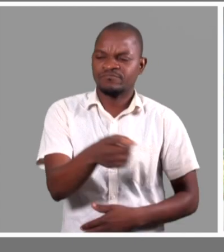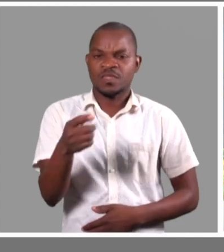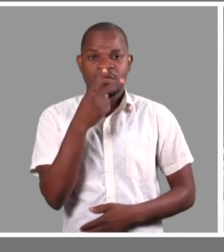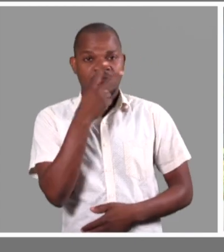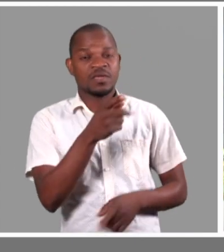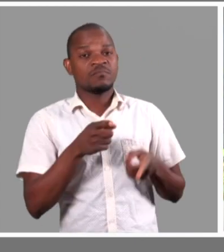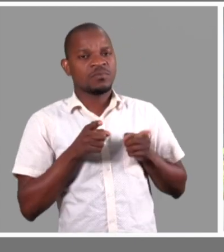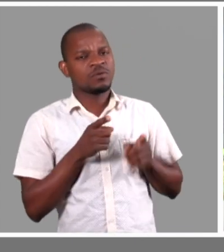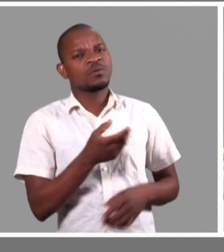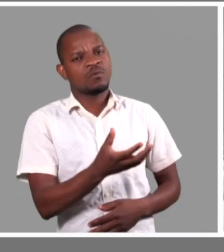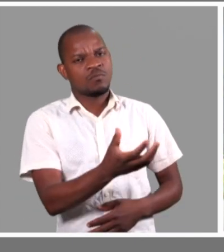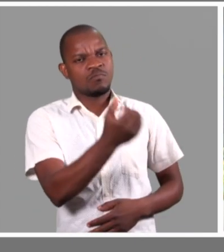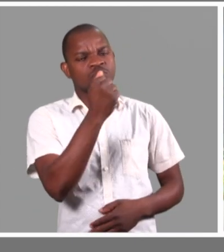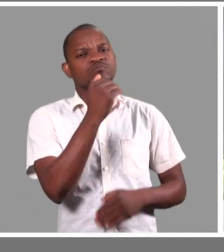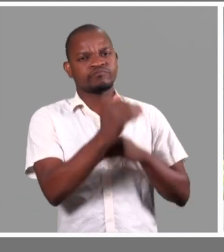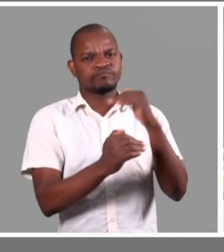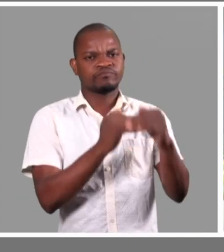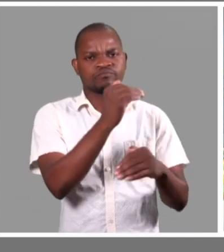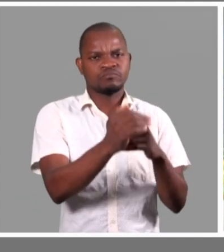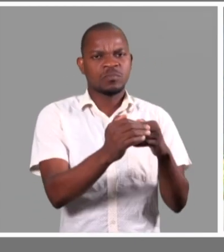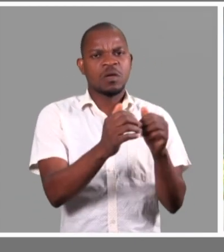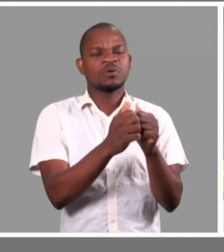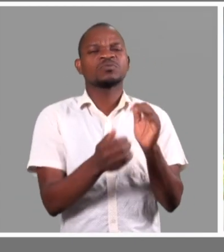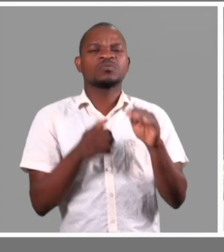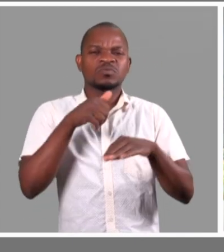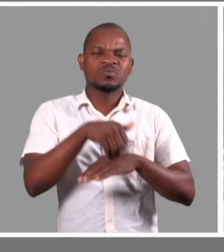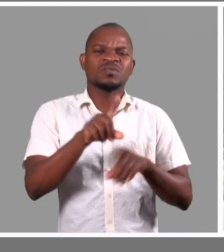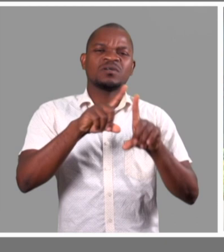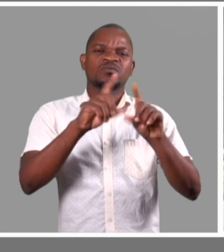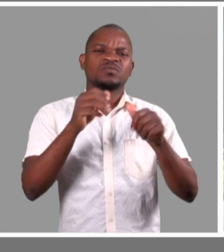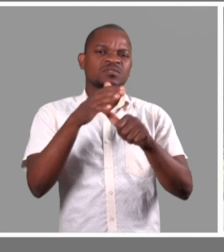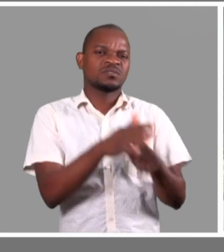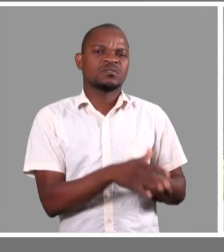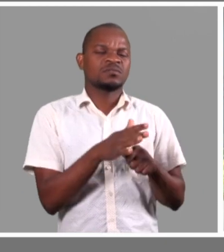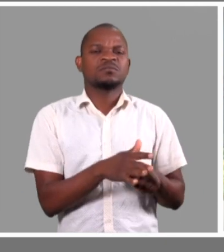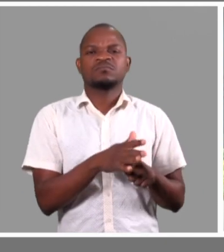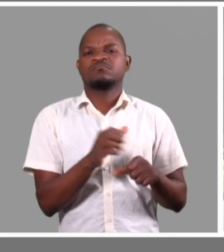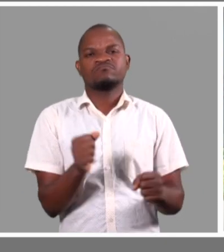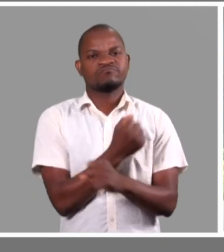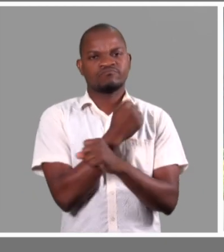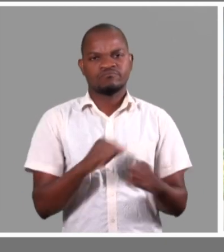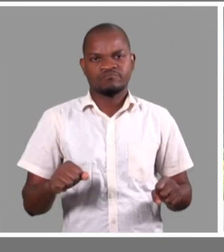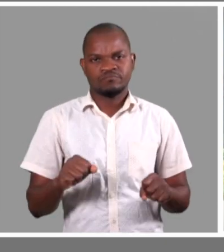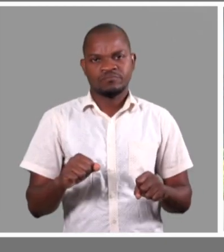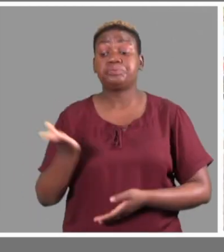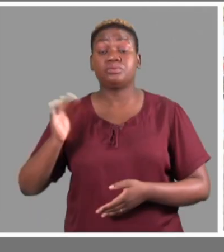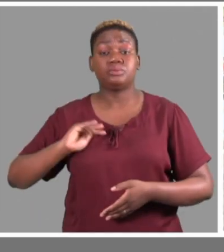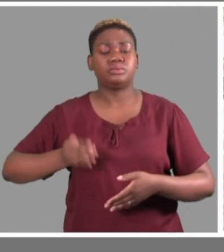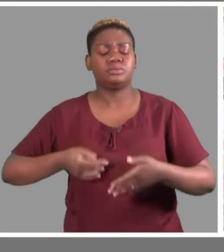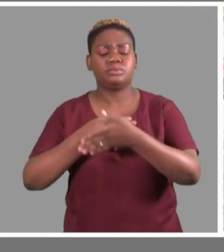olhar para a rapariga, como uma pessoa que pode também prosperar, e não aquela discriminação que existe, baseada no gênero,